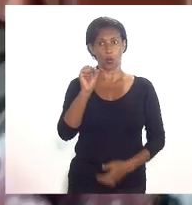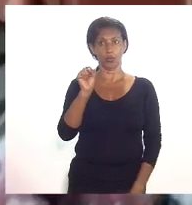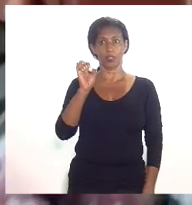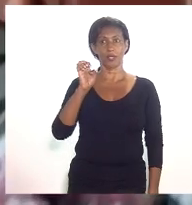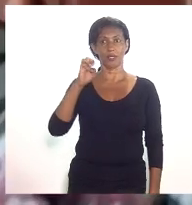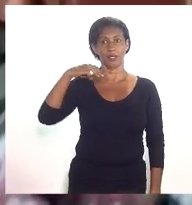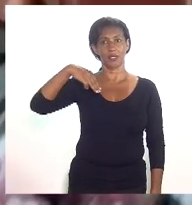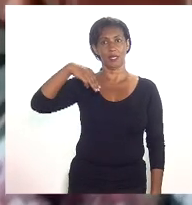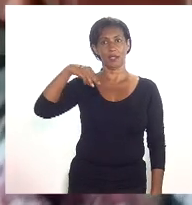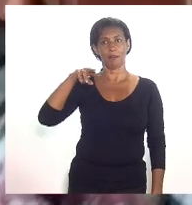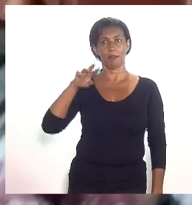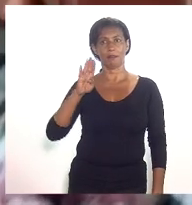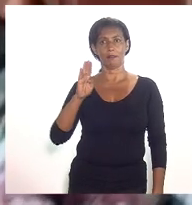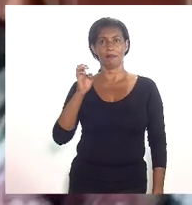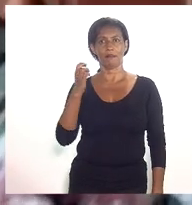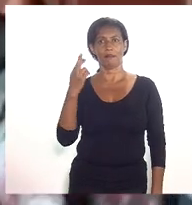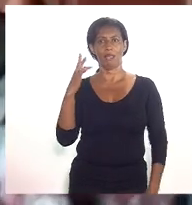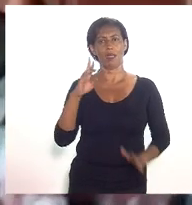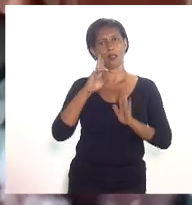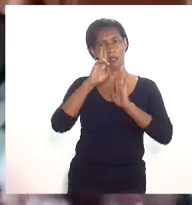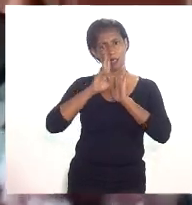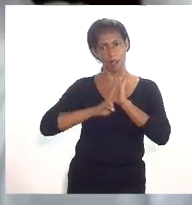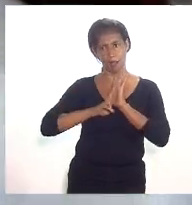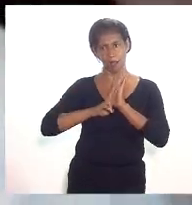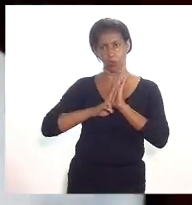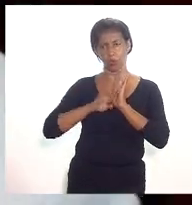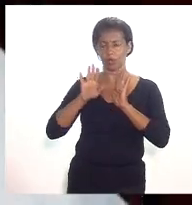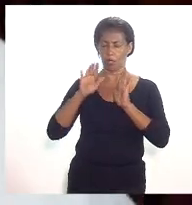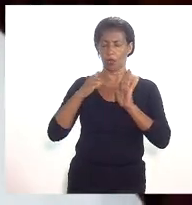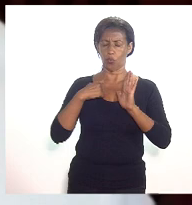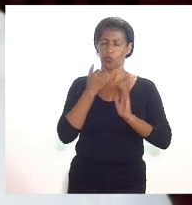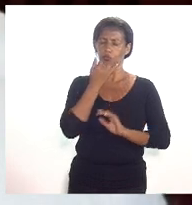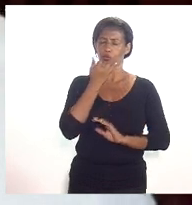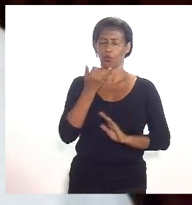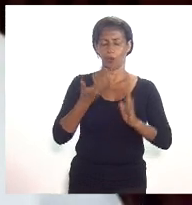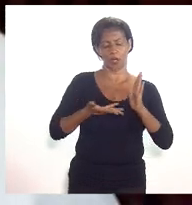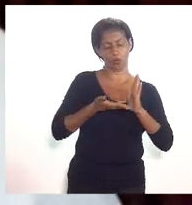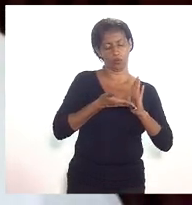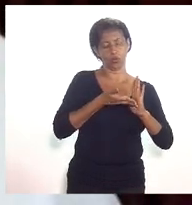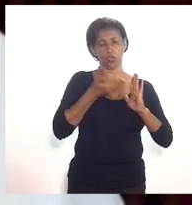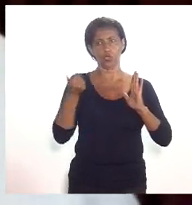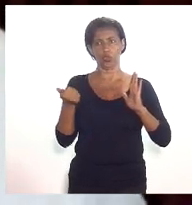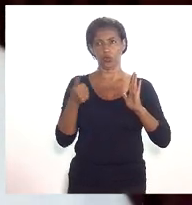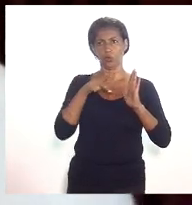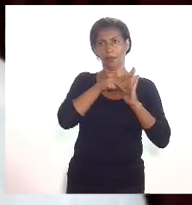Exato. Ele não está presente. Então, Mônica, eu retiro de pauta